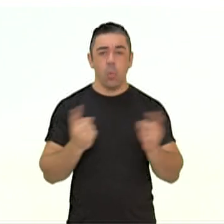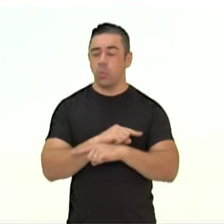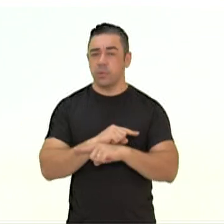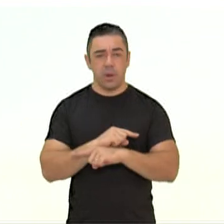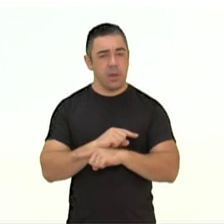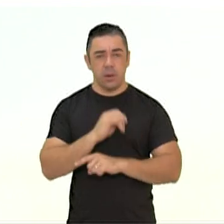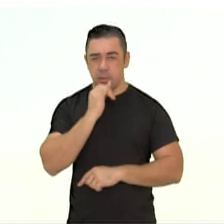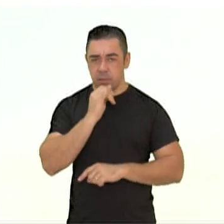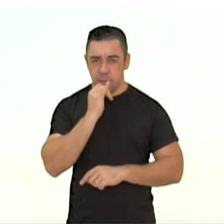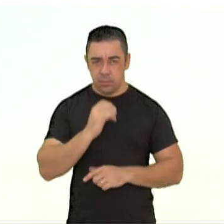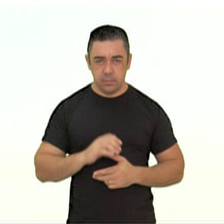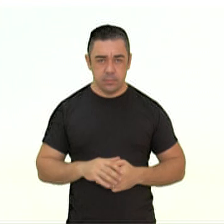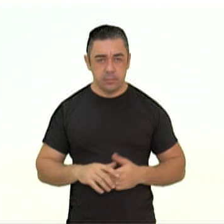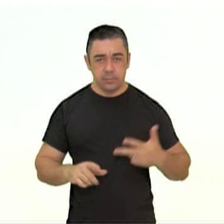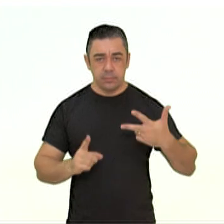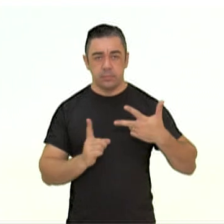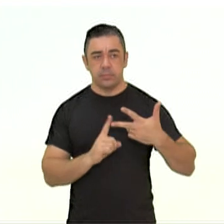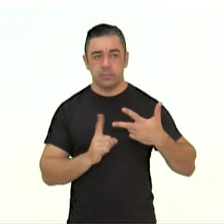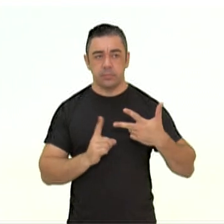bom?